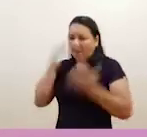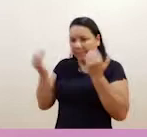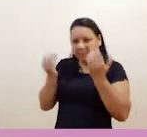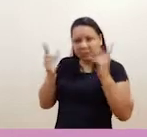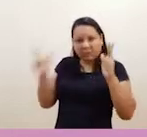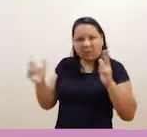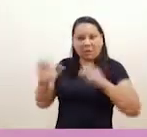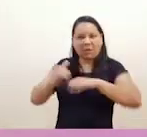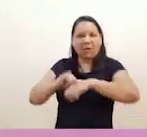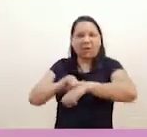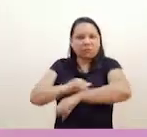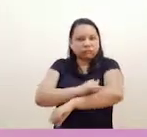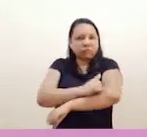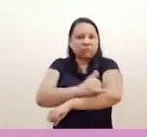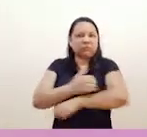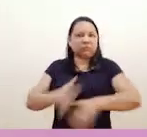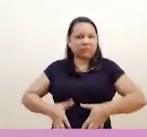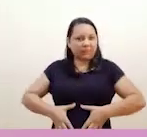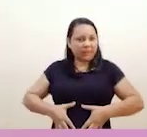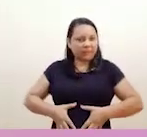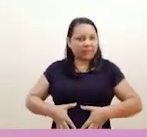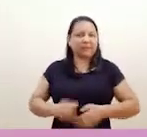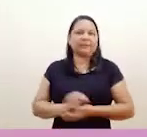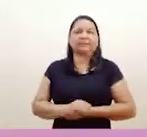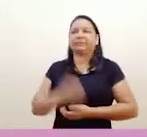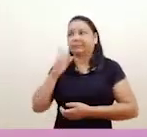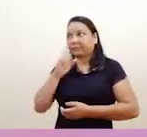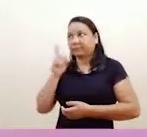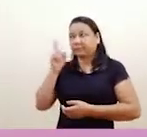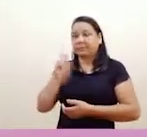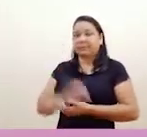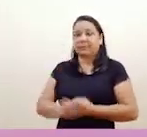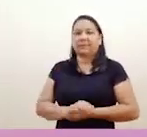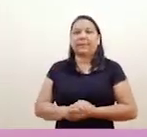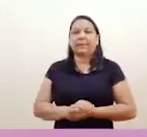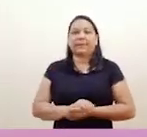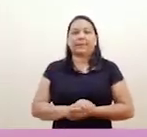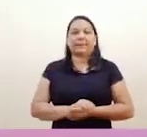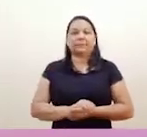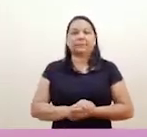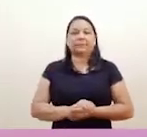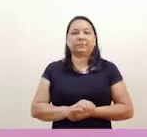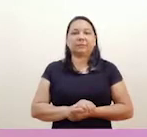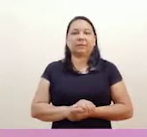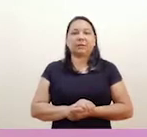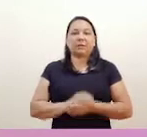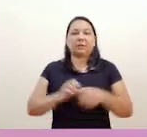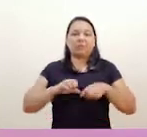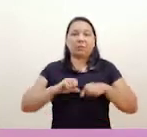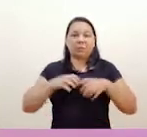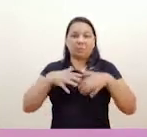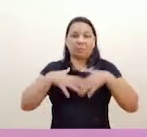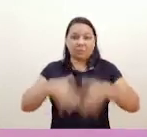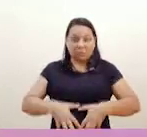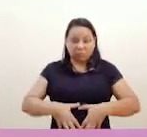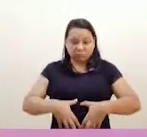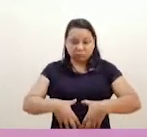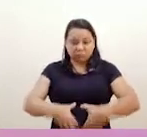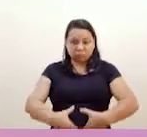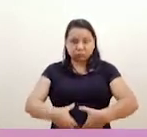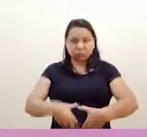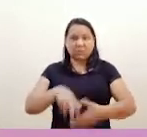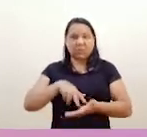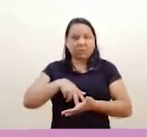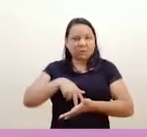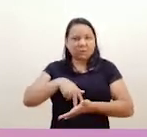essa barriguinha que a gente ganhou agora no período da quarentena. Então a perna vai virar de lado. Com o peso estar na frente, o nosso corpo